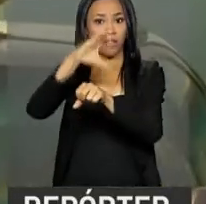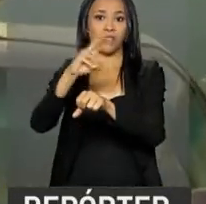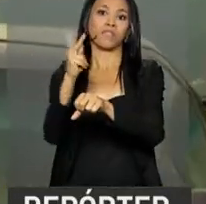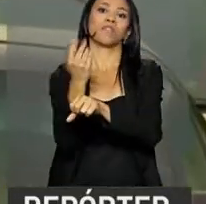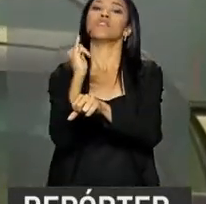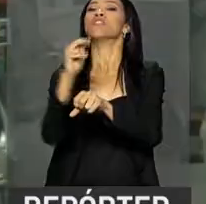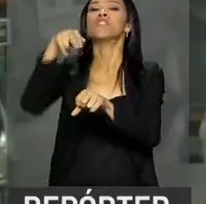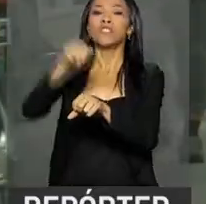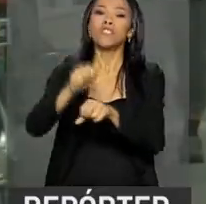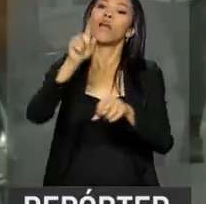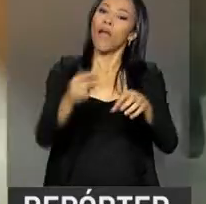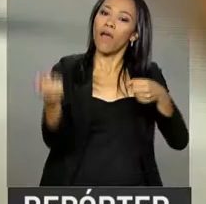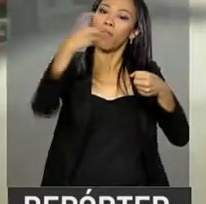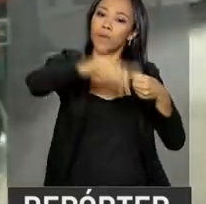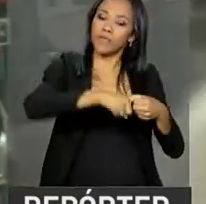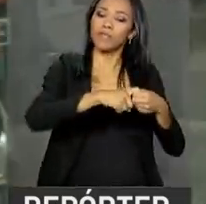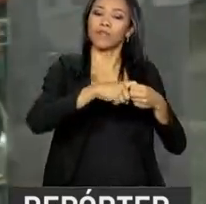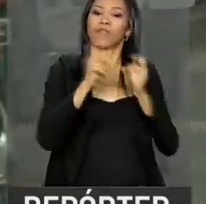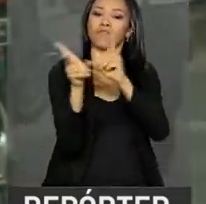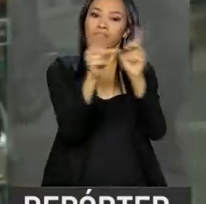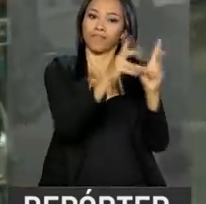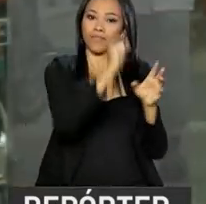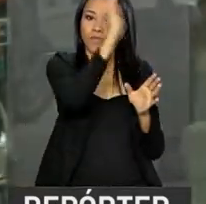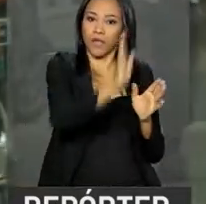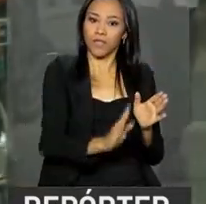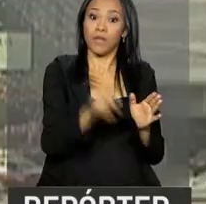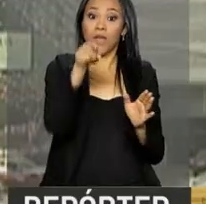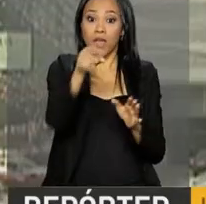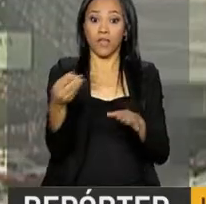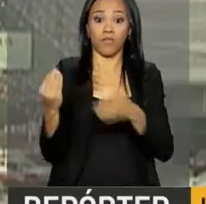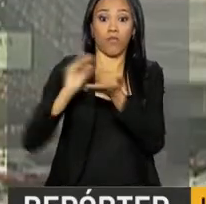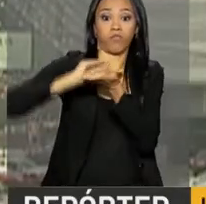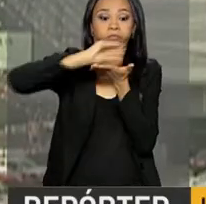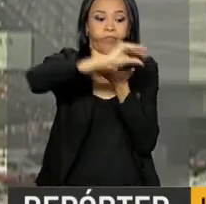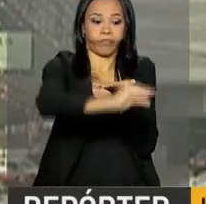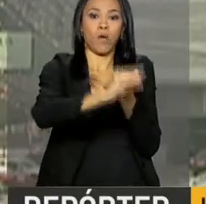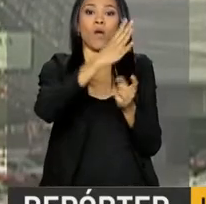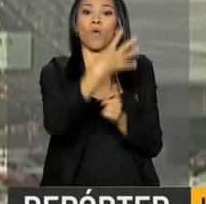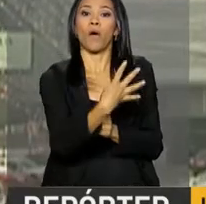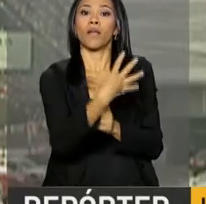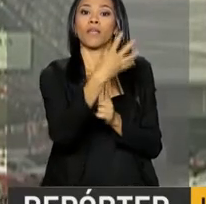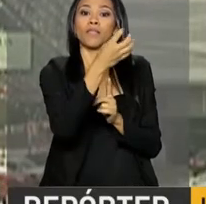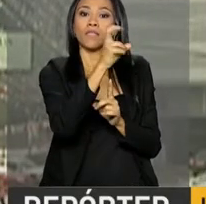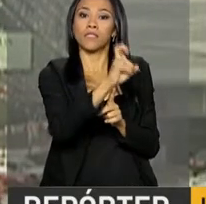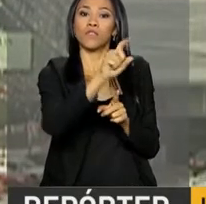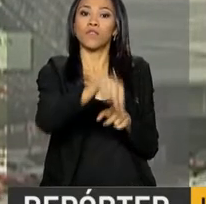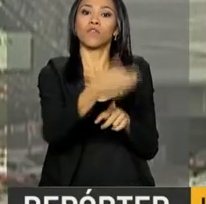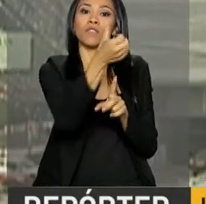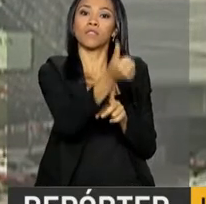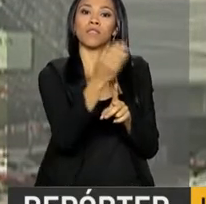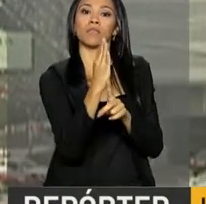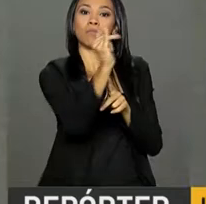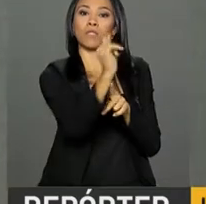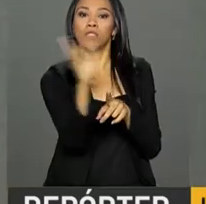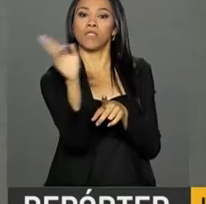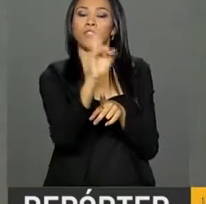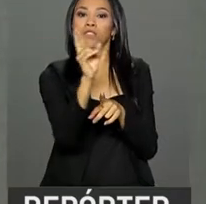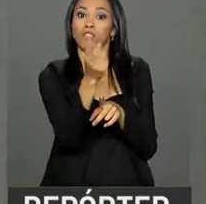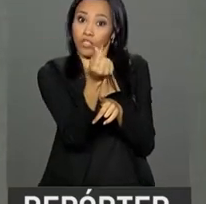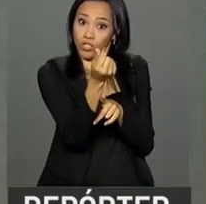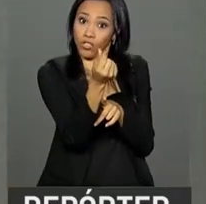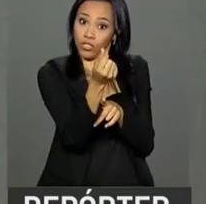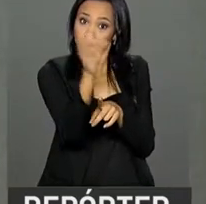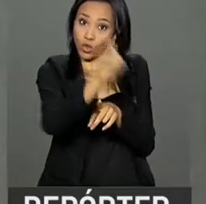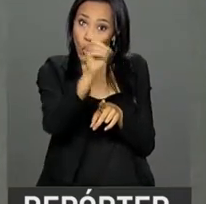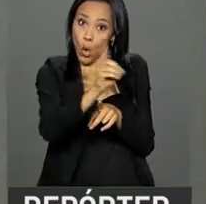do brasil até o ano passado os chineses investiram 45,6 bilhões de no brasil já o